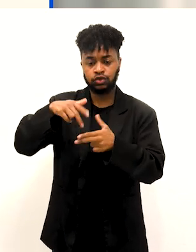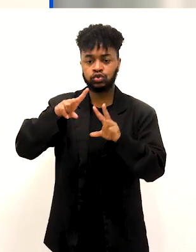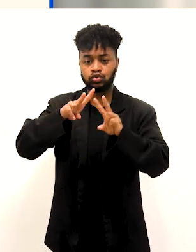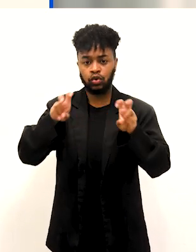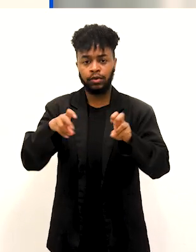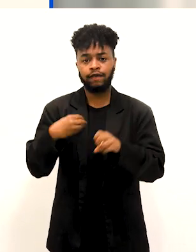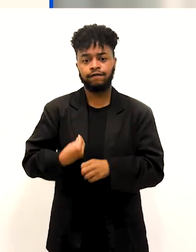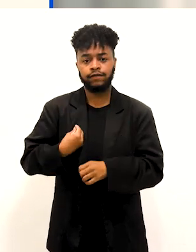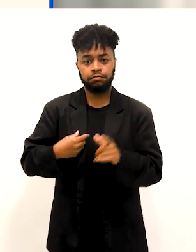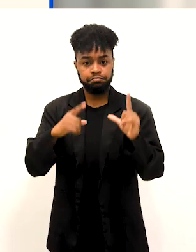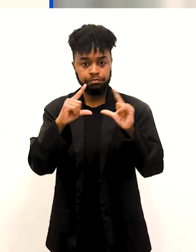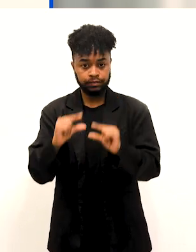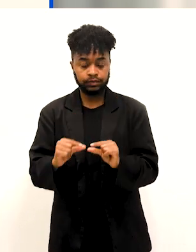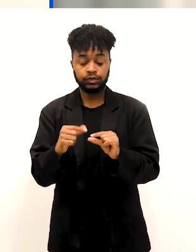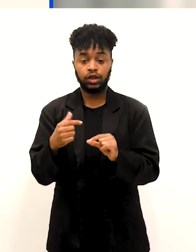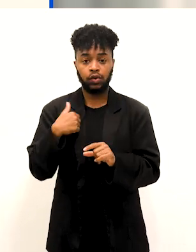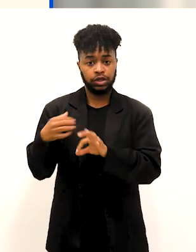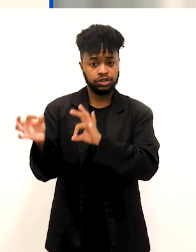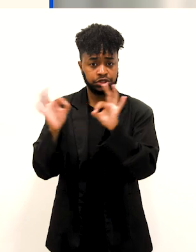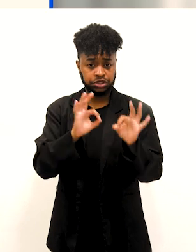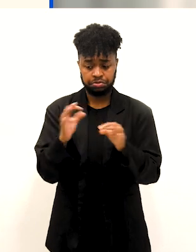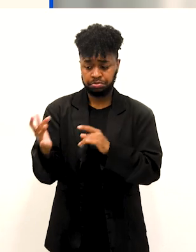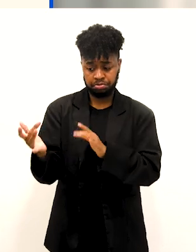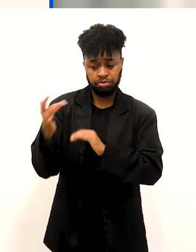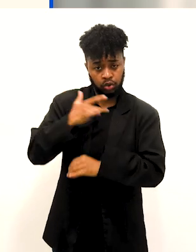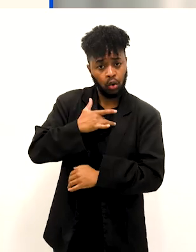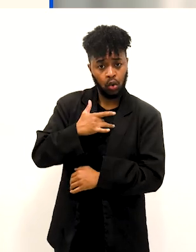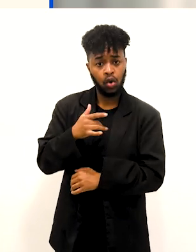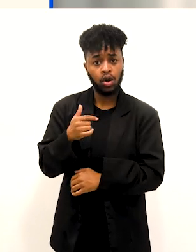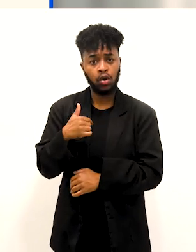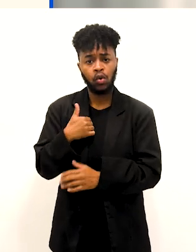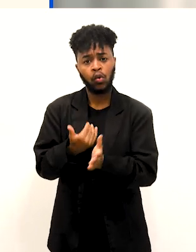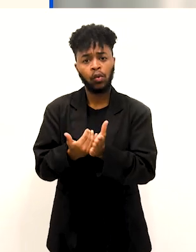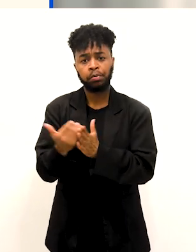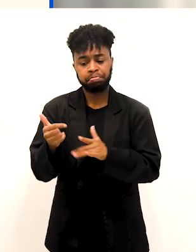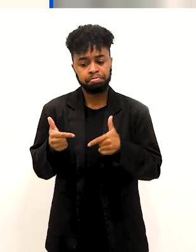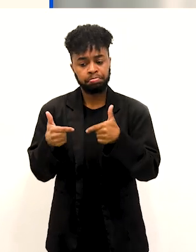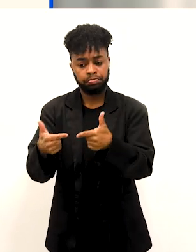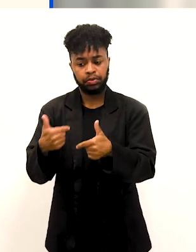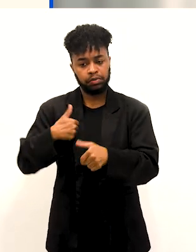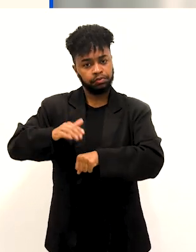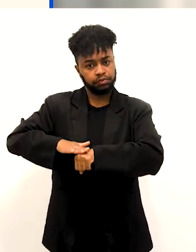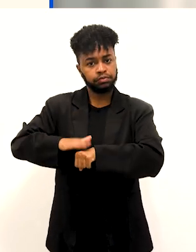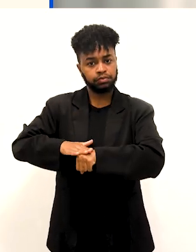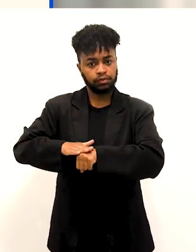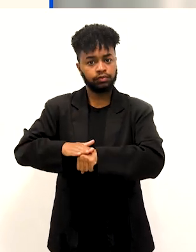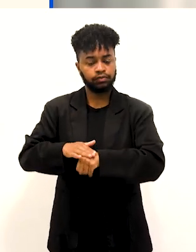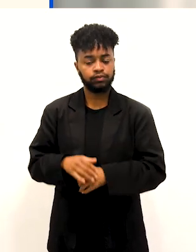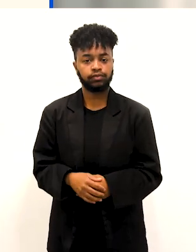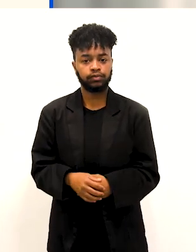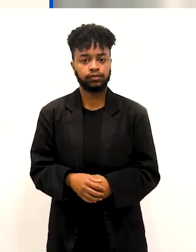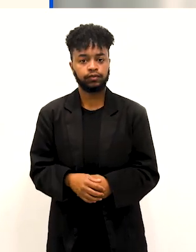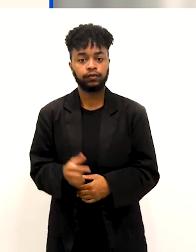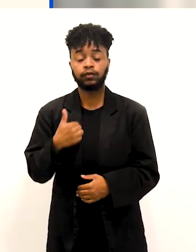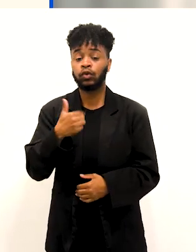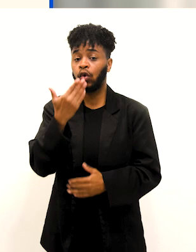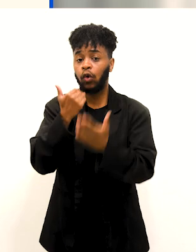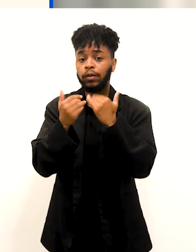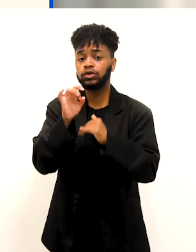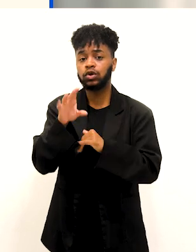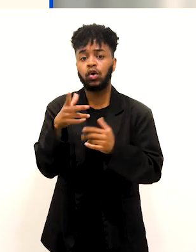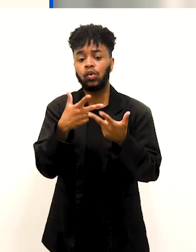bastante popular, bastante conhecido. Assisti, aquilo me tocou profundamente, e eu comecei, vou aplicar primeiro o minimalismo em mim mesmo. Vou comer o que